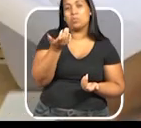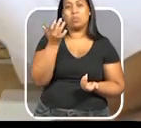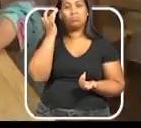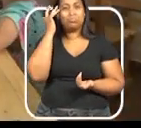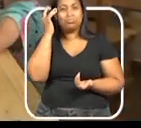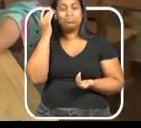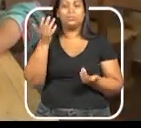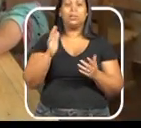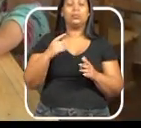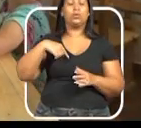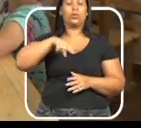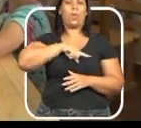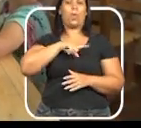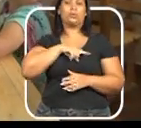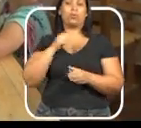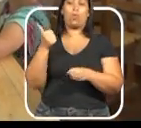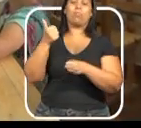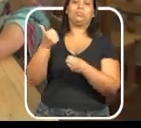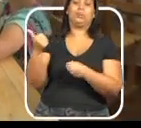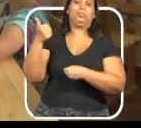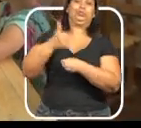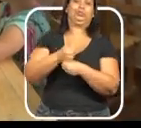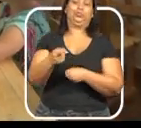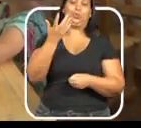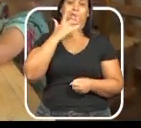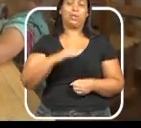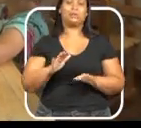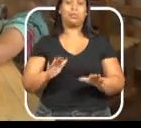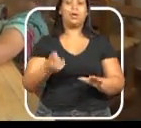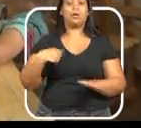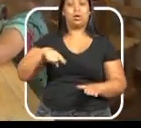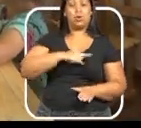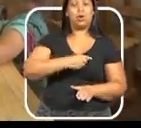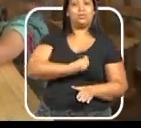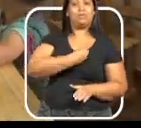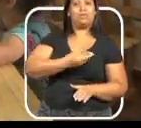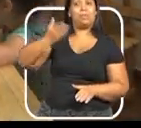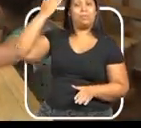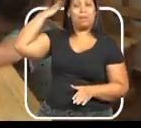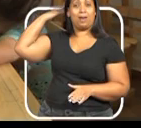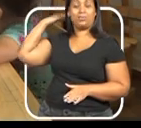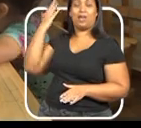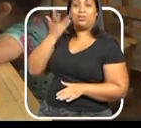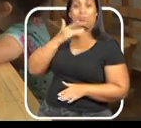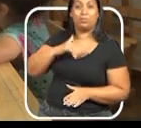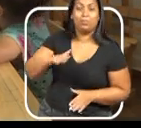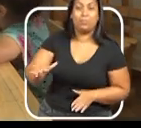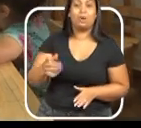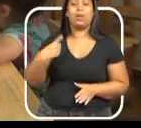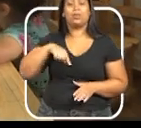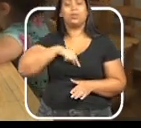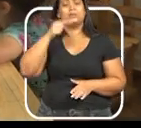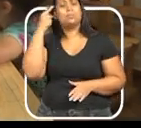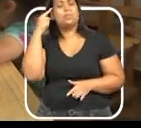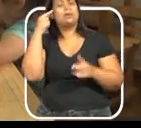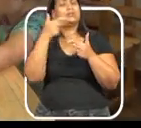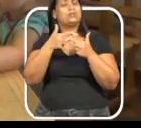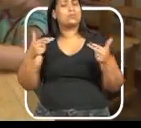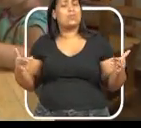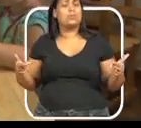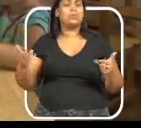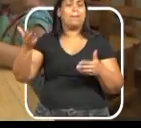consciente, digamos assim. Então a gente não se coloca no lugar dessa criança, mas a gente revive a nossa infância, a gente repensa aquilo que